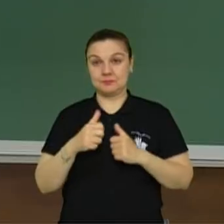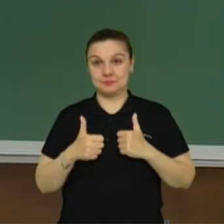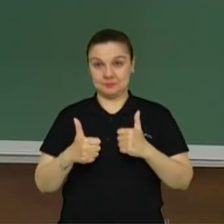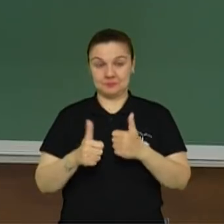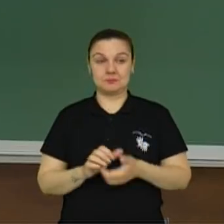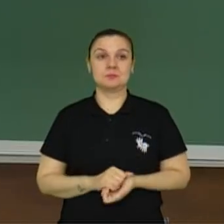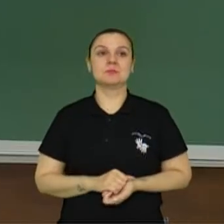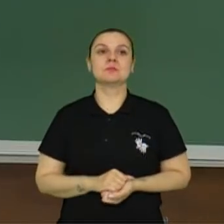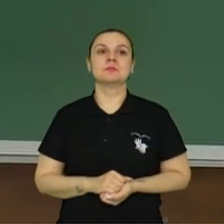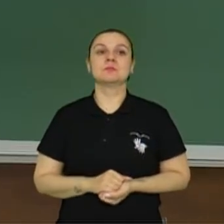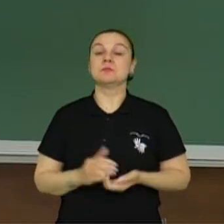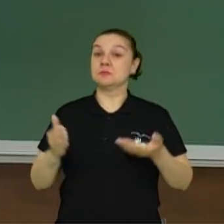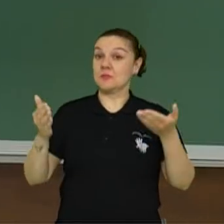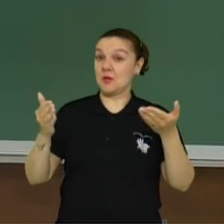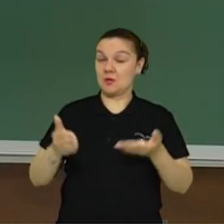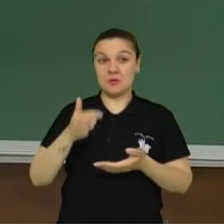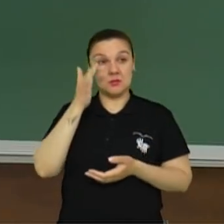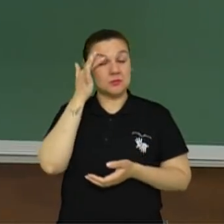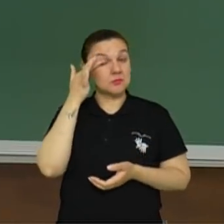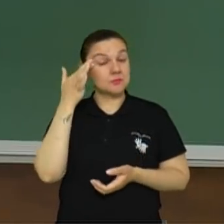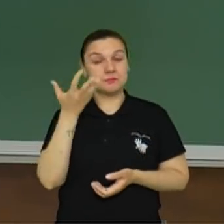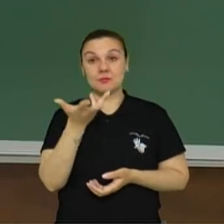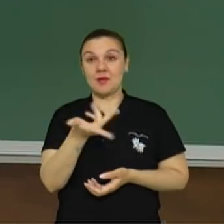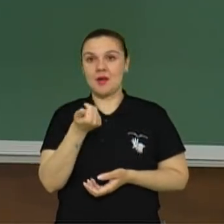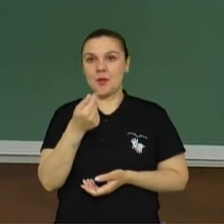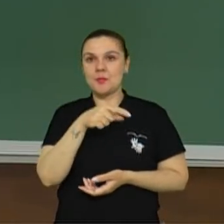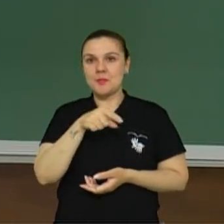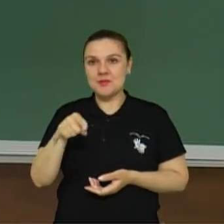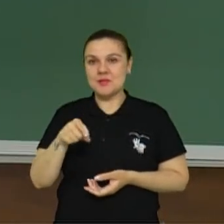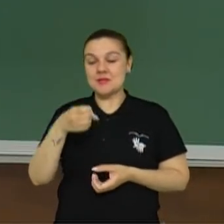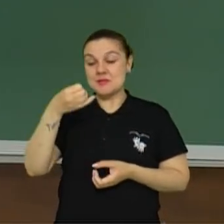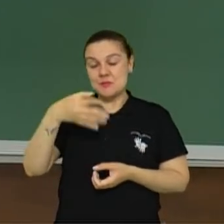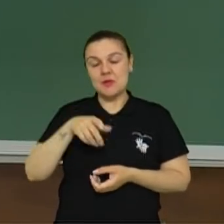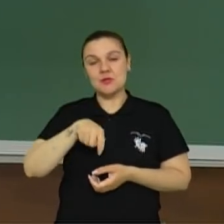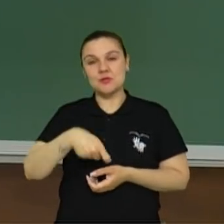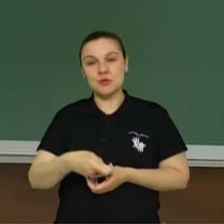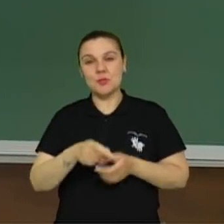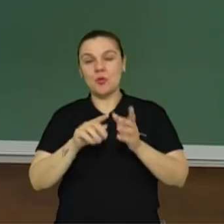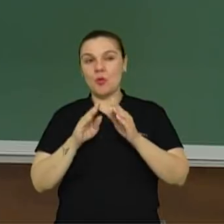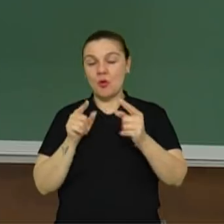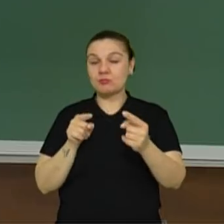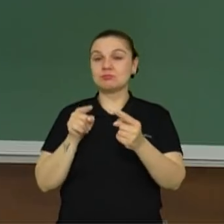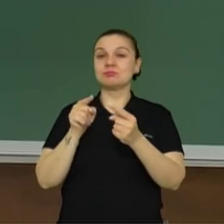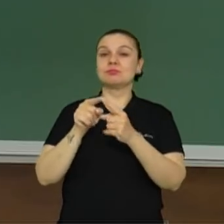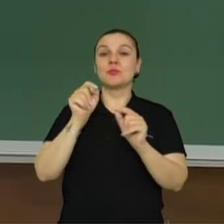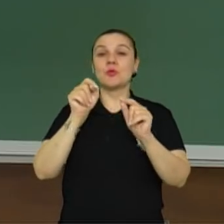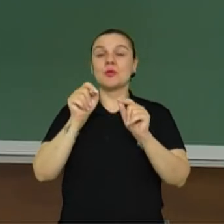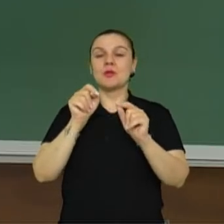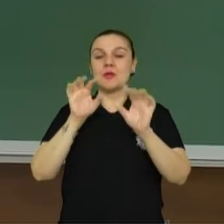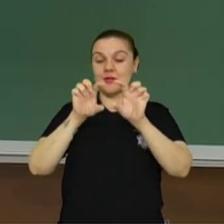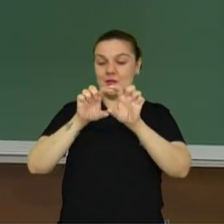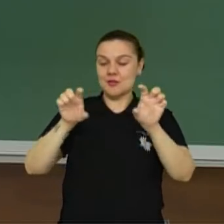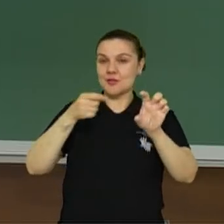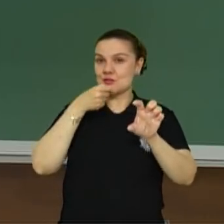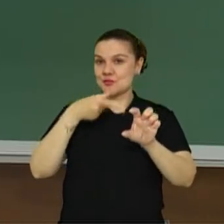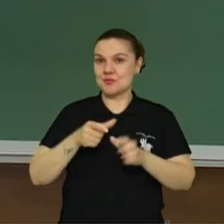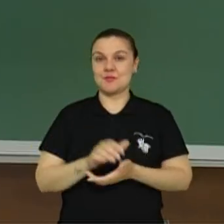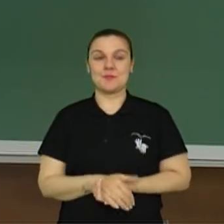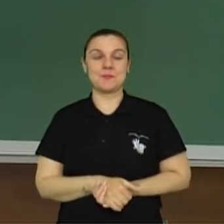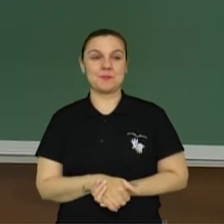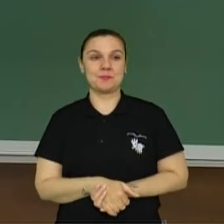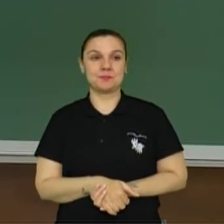Bacana? Agora um quiz aqui para nós falarmos sobre a finalidade do gênero